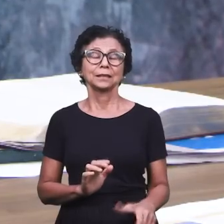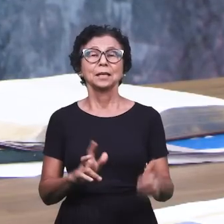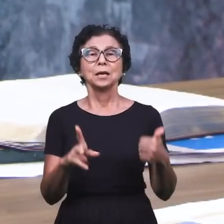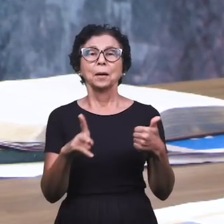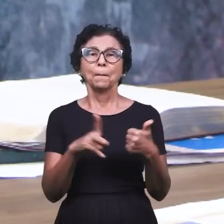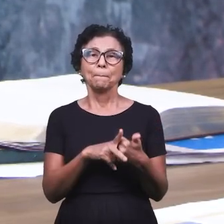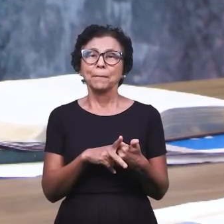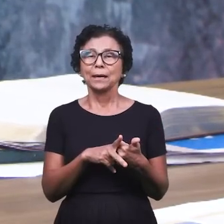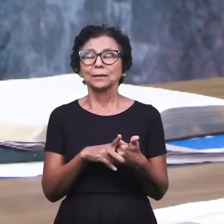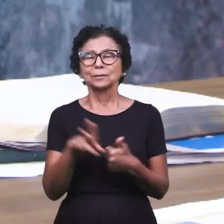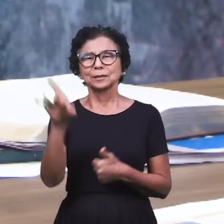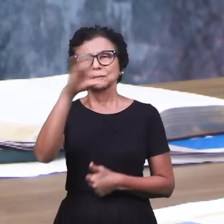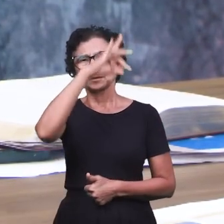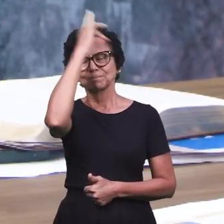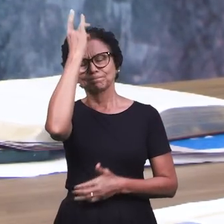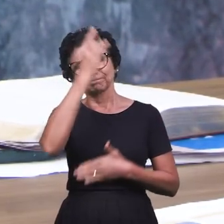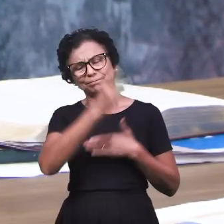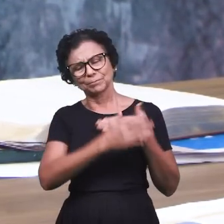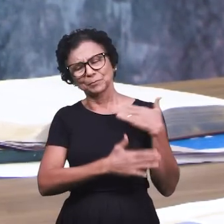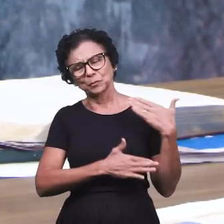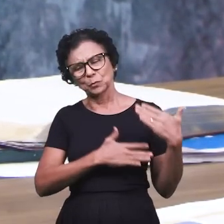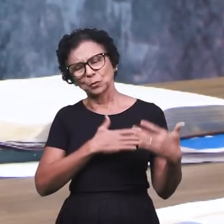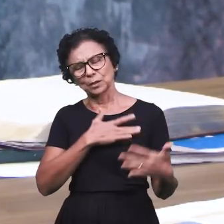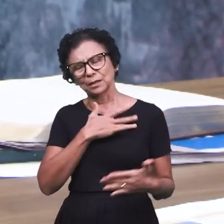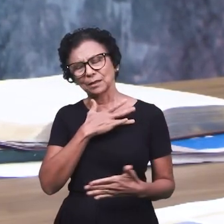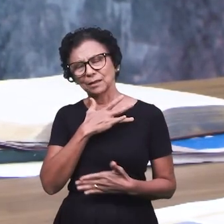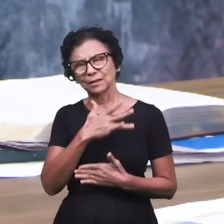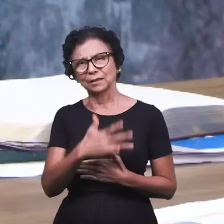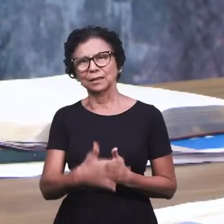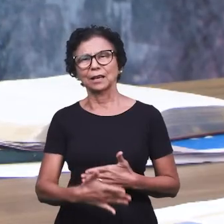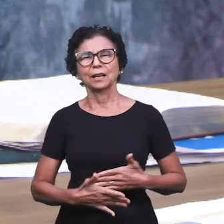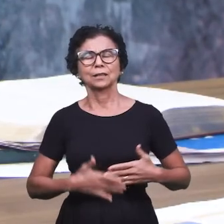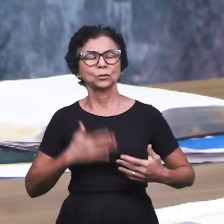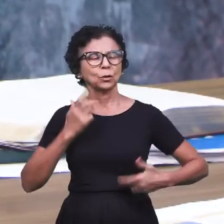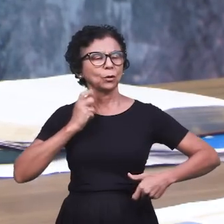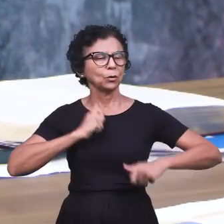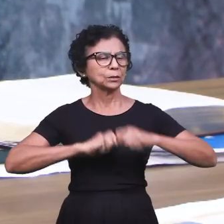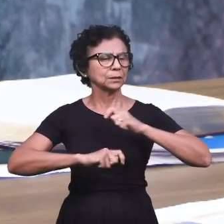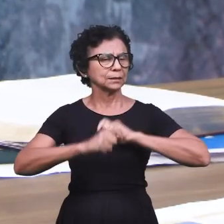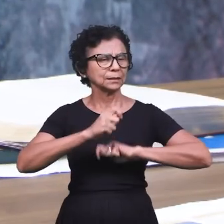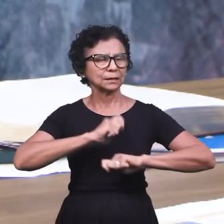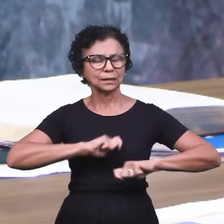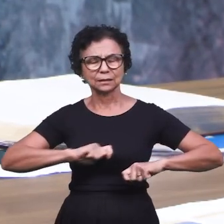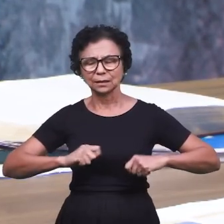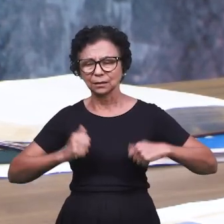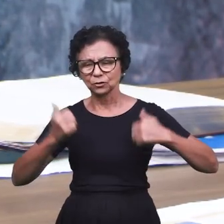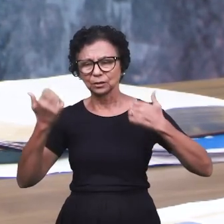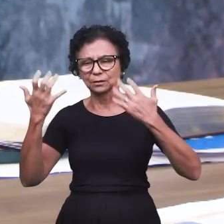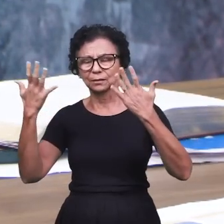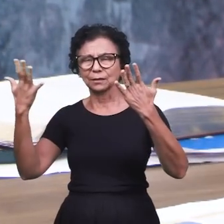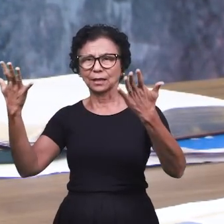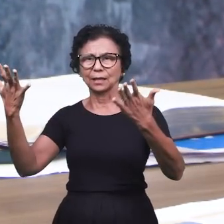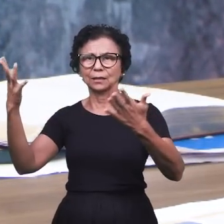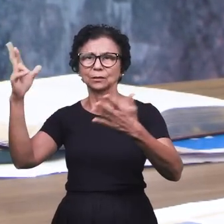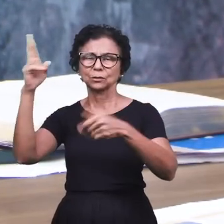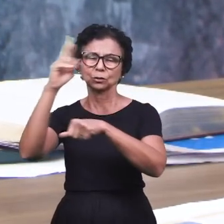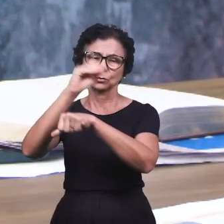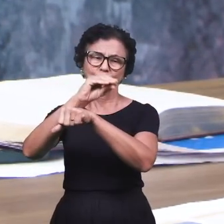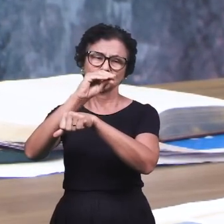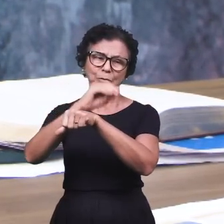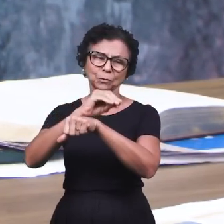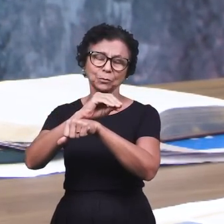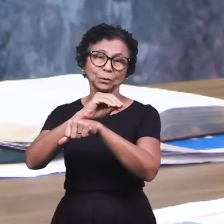suas cartas, né? Lançando sobre ele toda a vossa ansiedade, porque ele tem cuidado de vós, né? Um homem